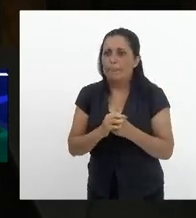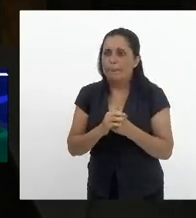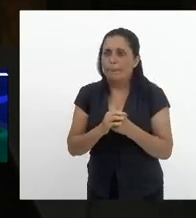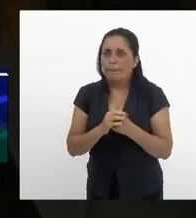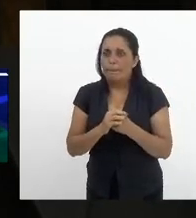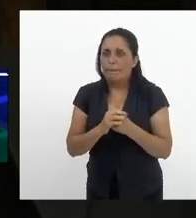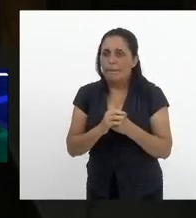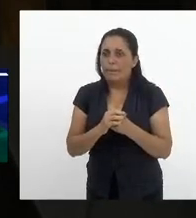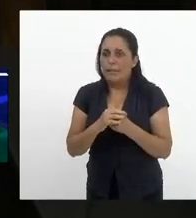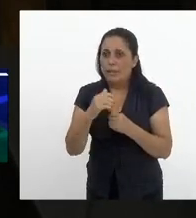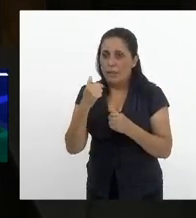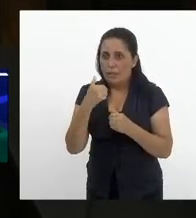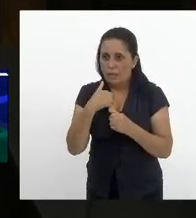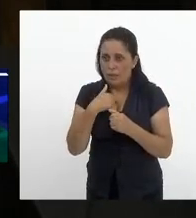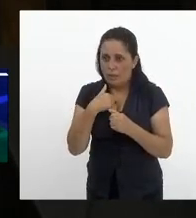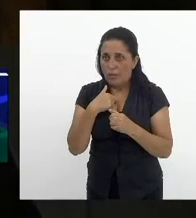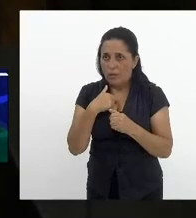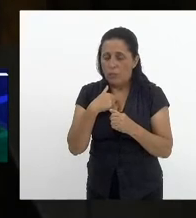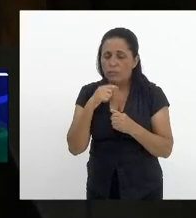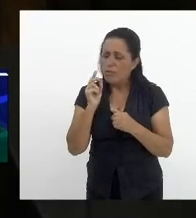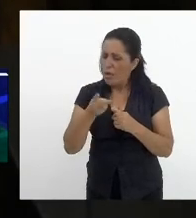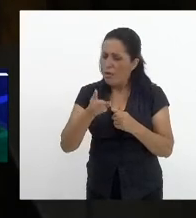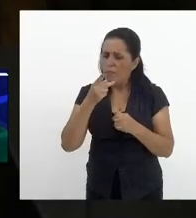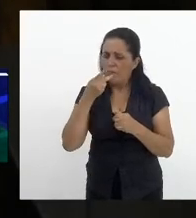libertário que o era, deputado Carlos Mink,